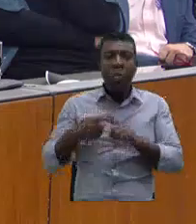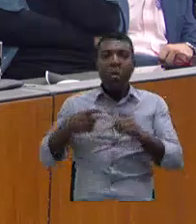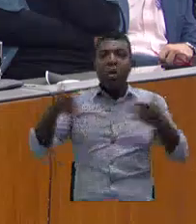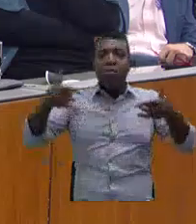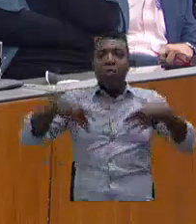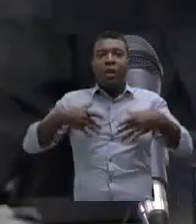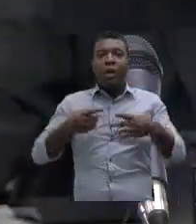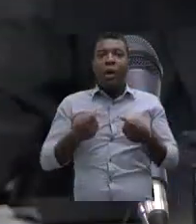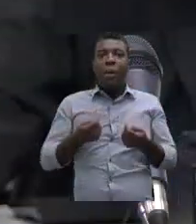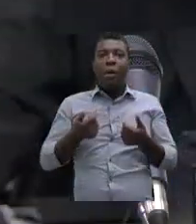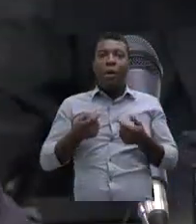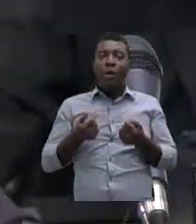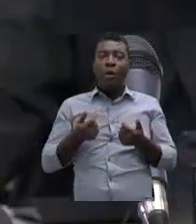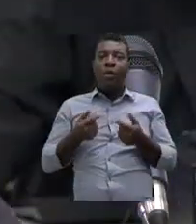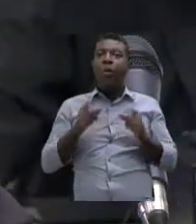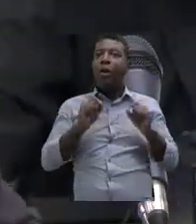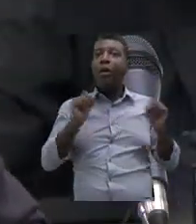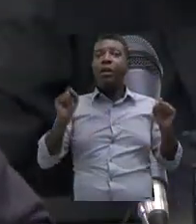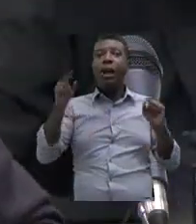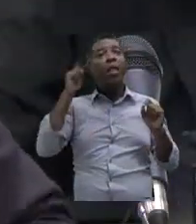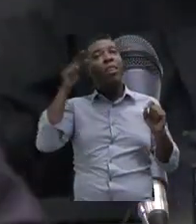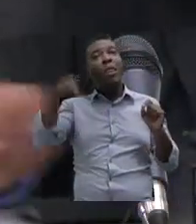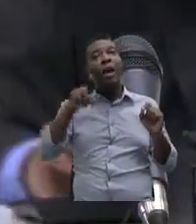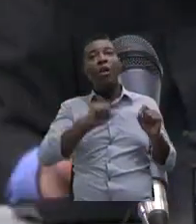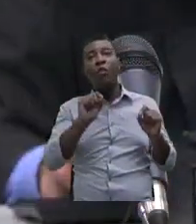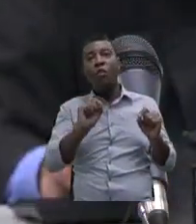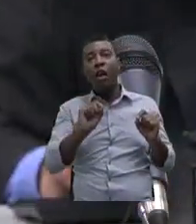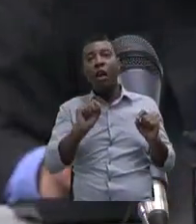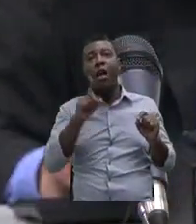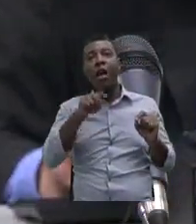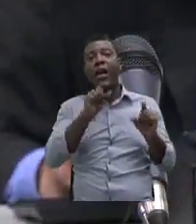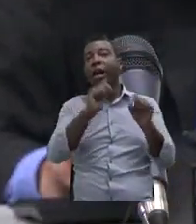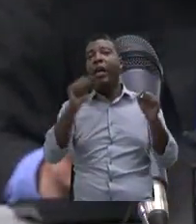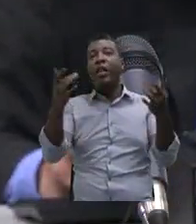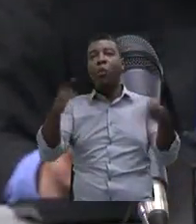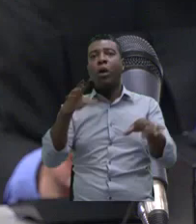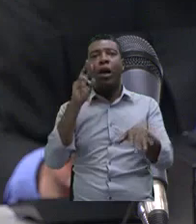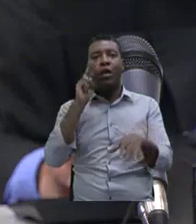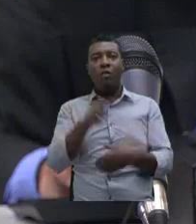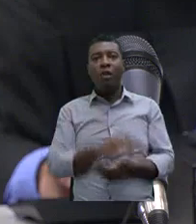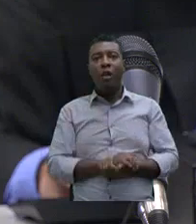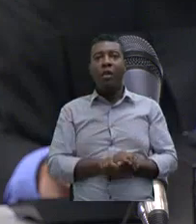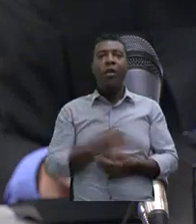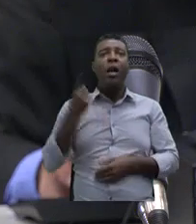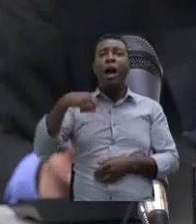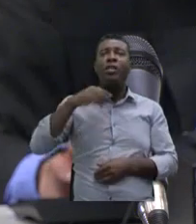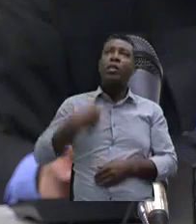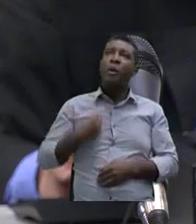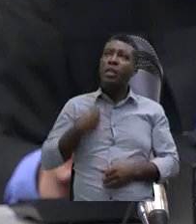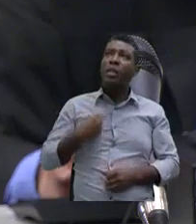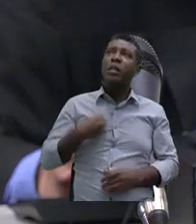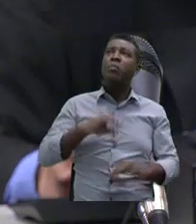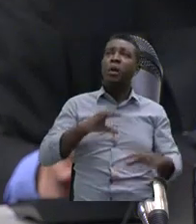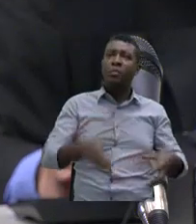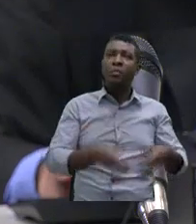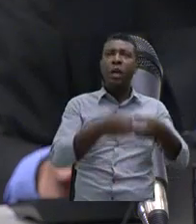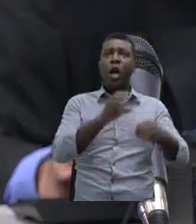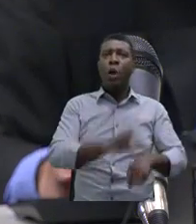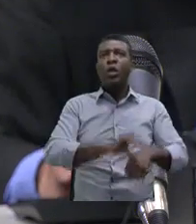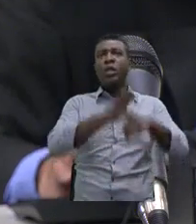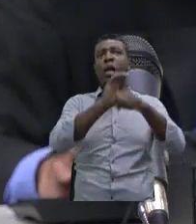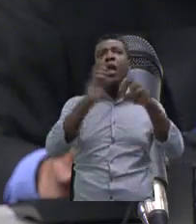Ou seja, só não ver quem não quer ver, né? Porque essa é a realidade. E a gente participa muito dos conselhos, né, daquelas reuniões. O